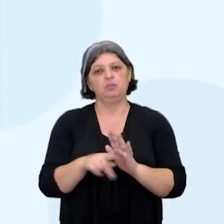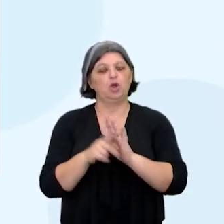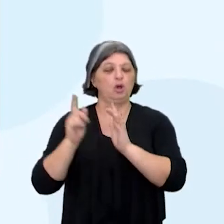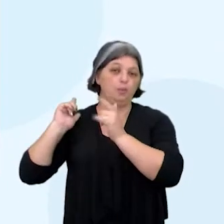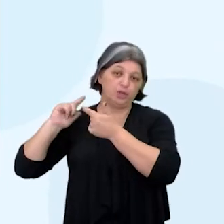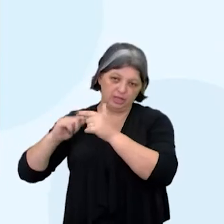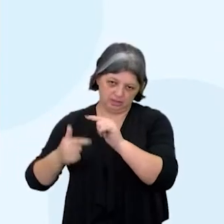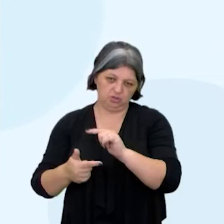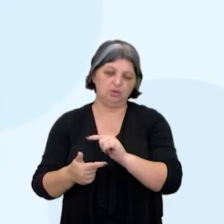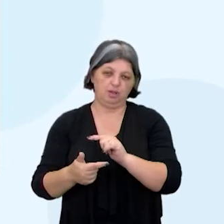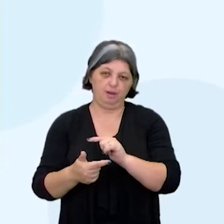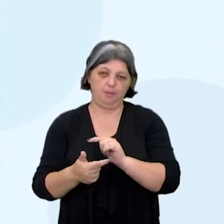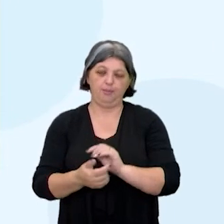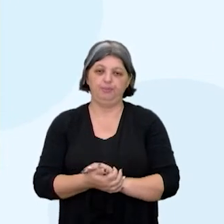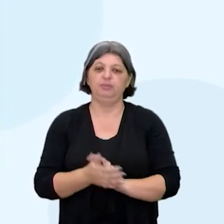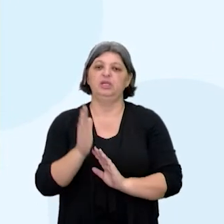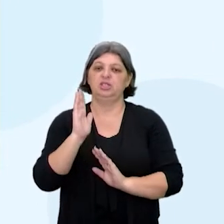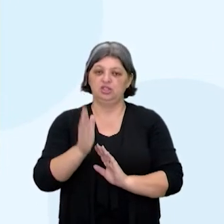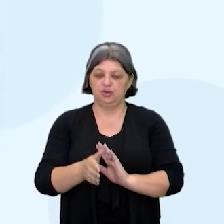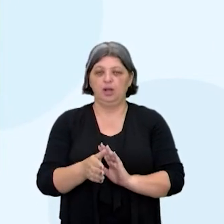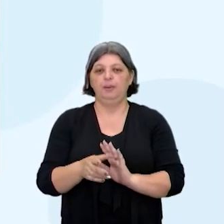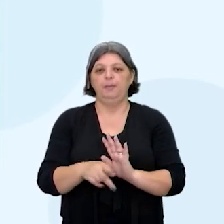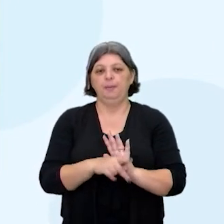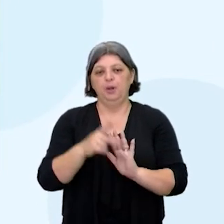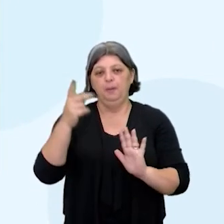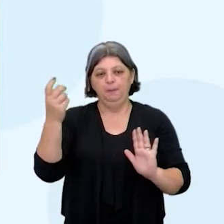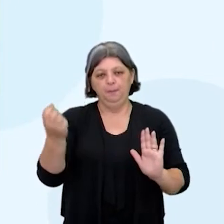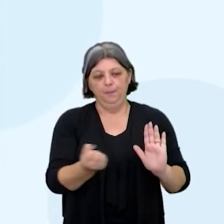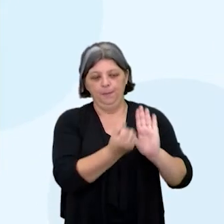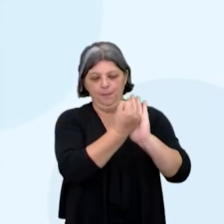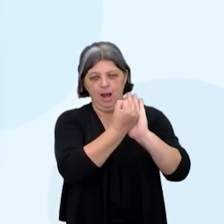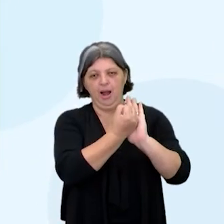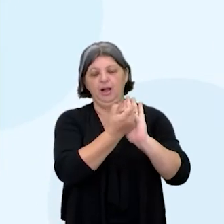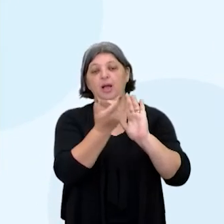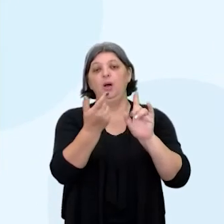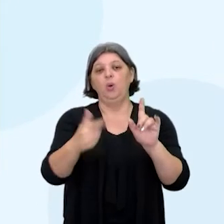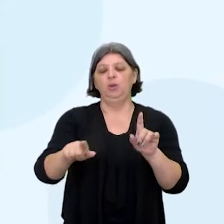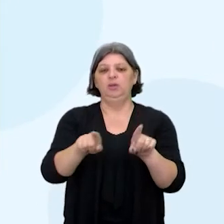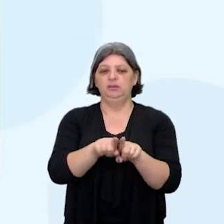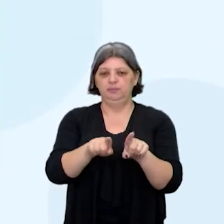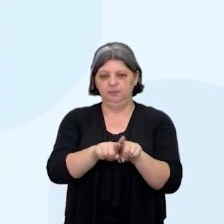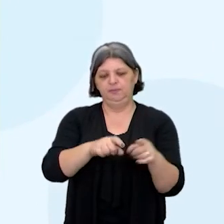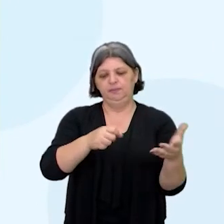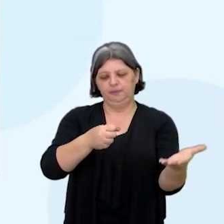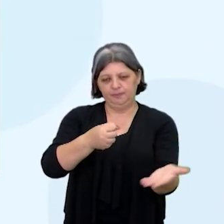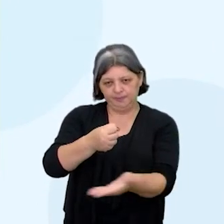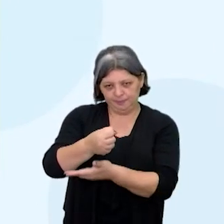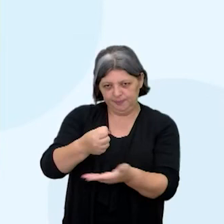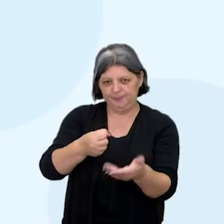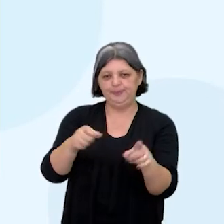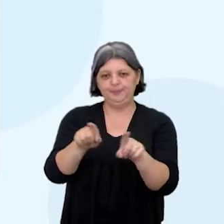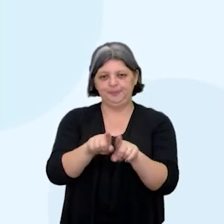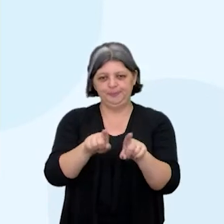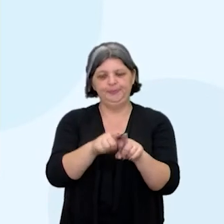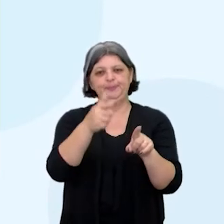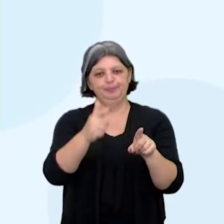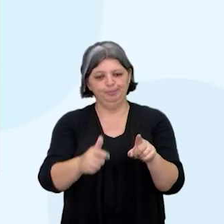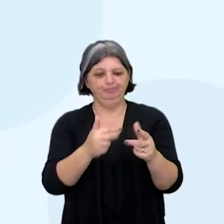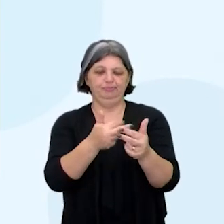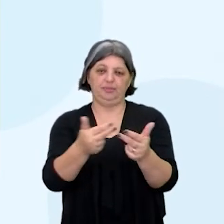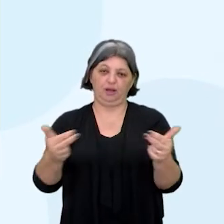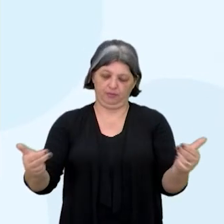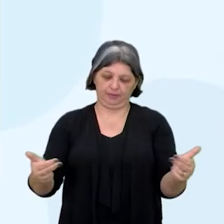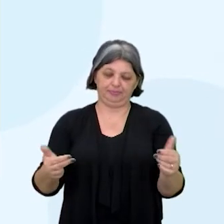tradicionais ou aquelas que dão base para outras culturas e demais tradições, tudo bem? Então, essas aí são as